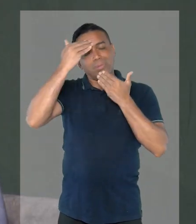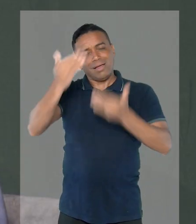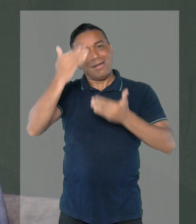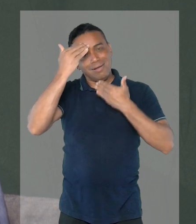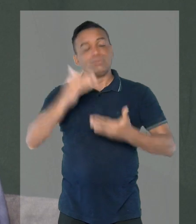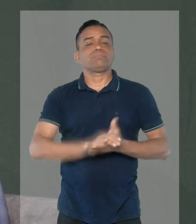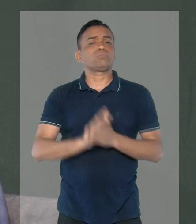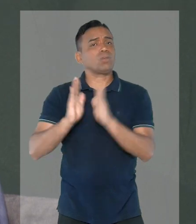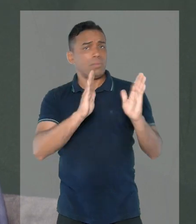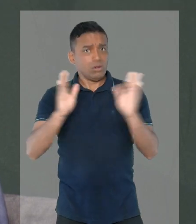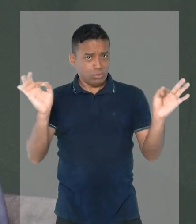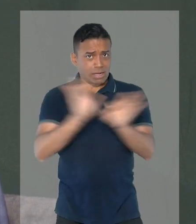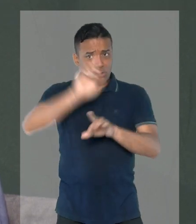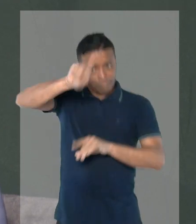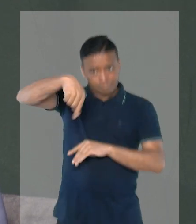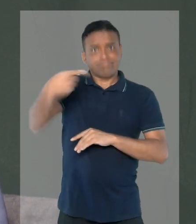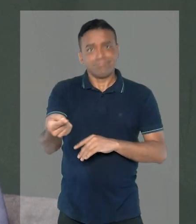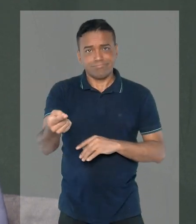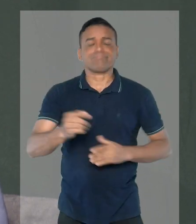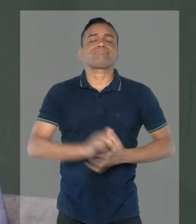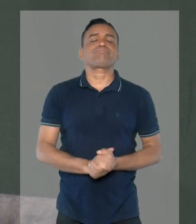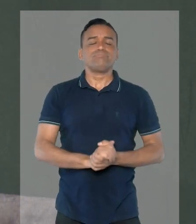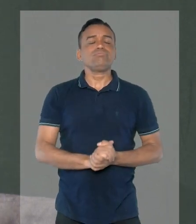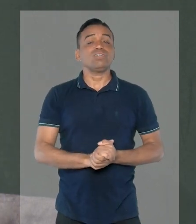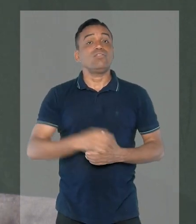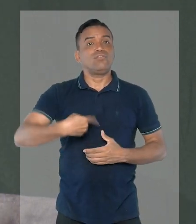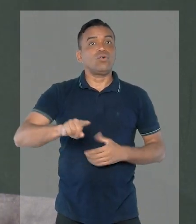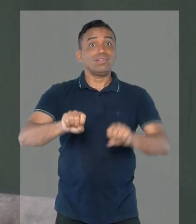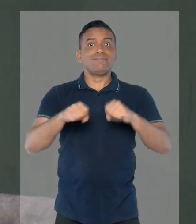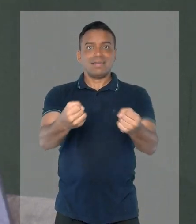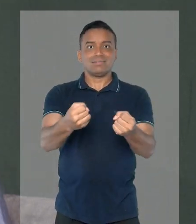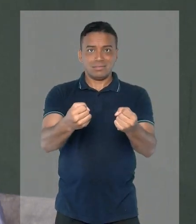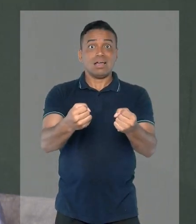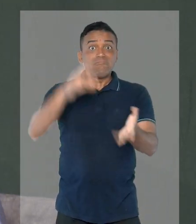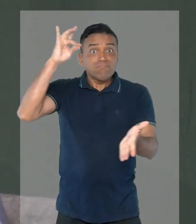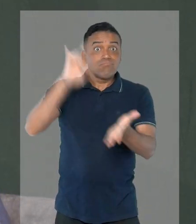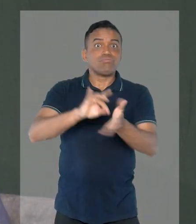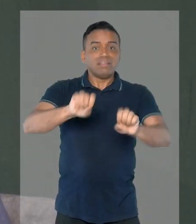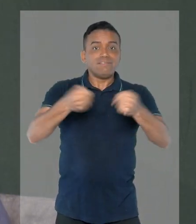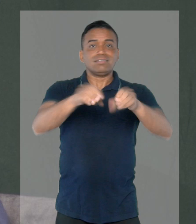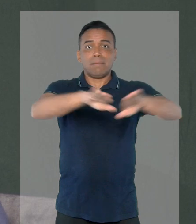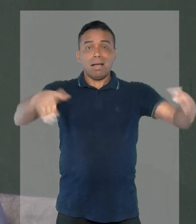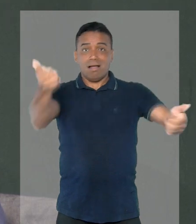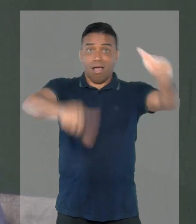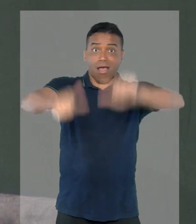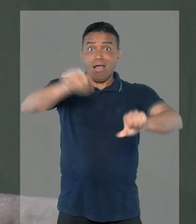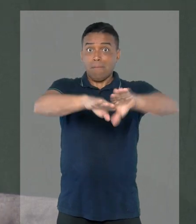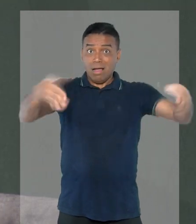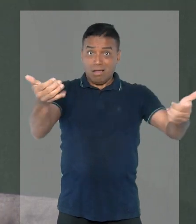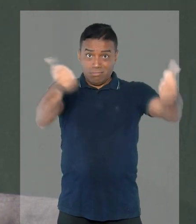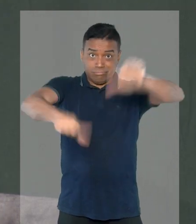Aí, depois desse período, a gente foi para a defesa definitiva. Né?